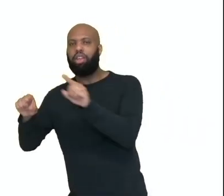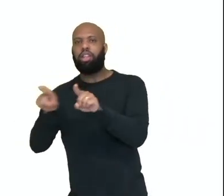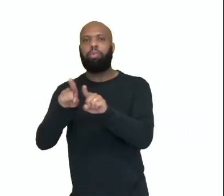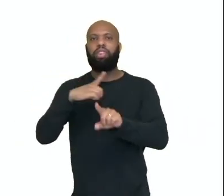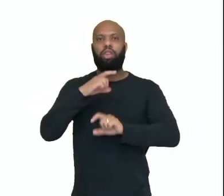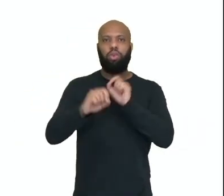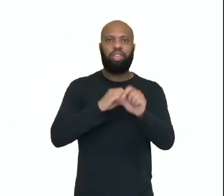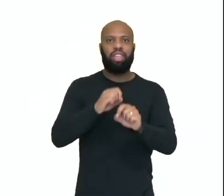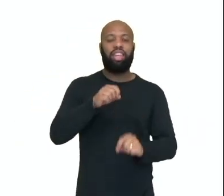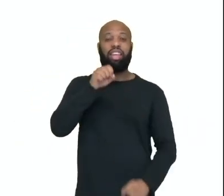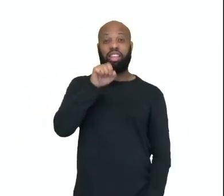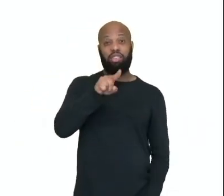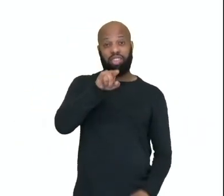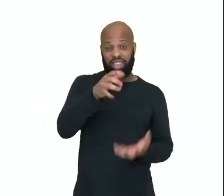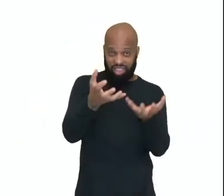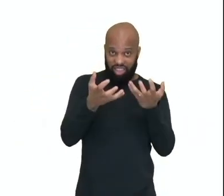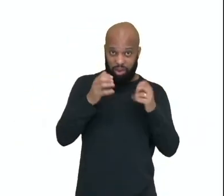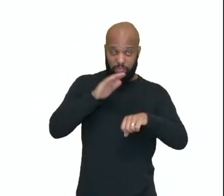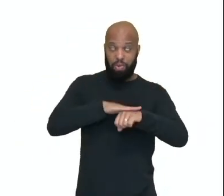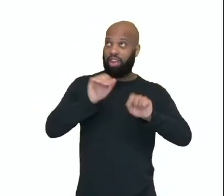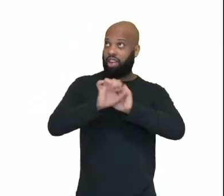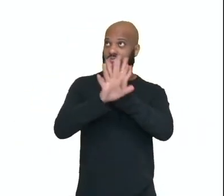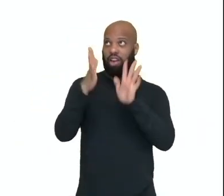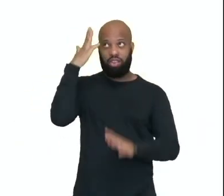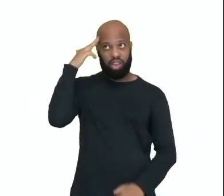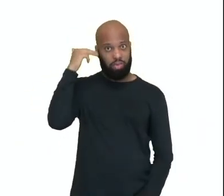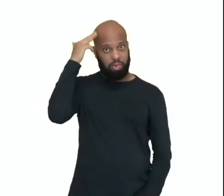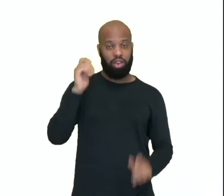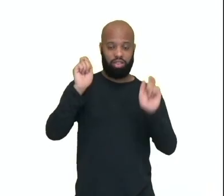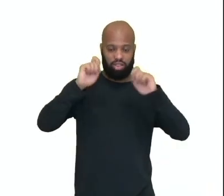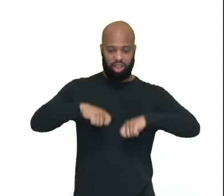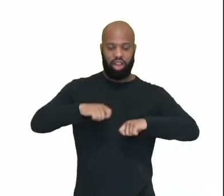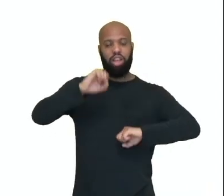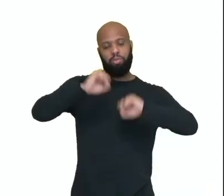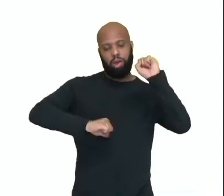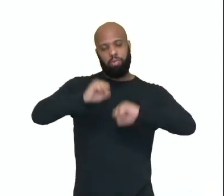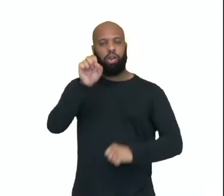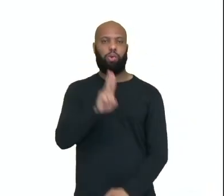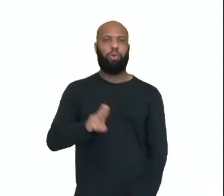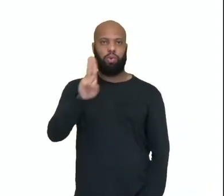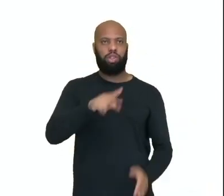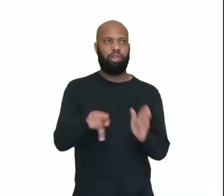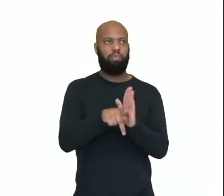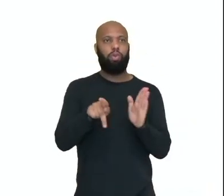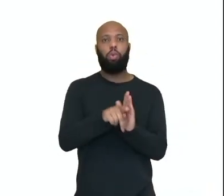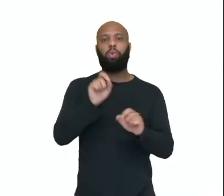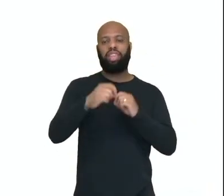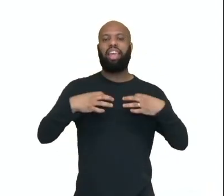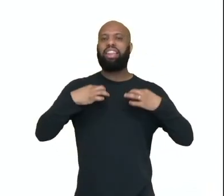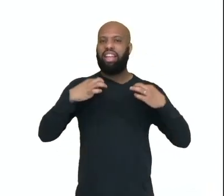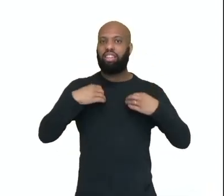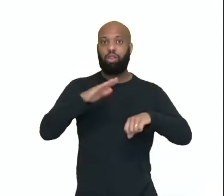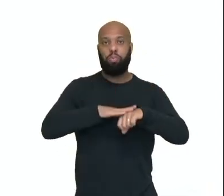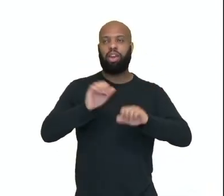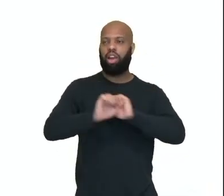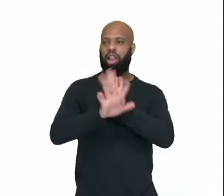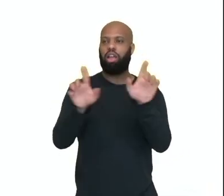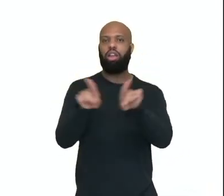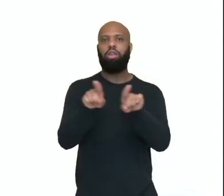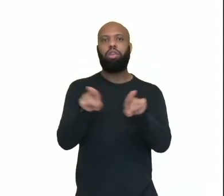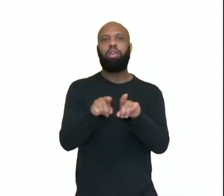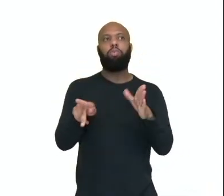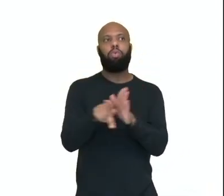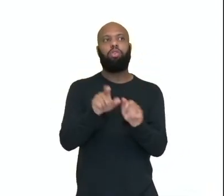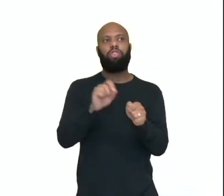de manchas no cabelo. Na indústria é utilizado em elevadas concentrações para clarear tecidos e ainda como combustível